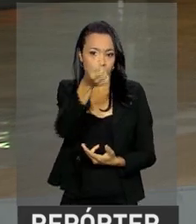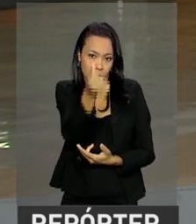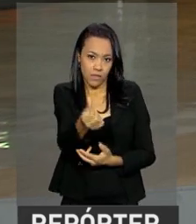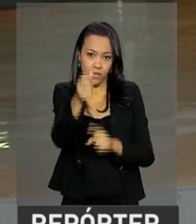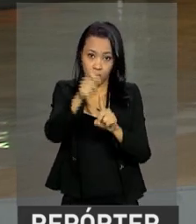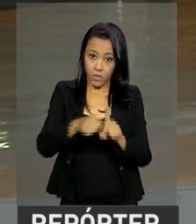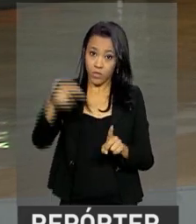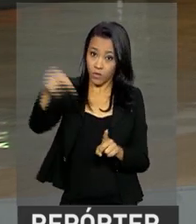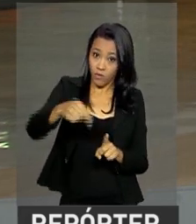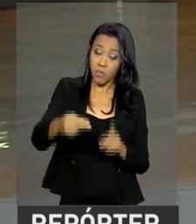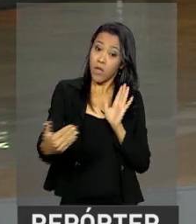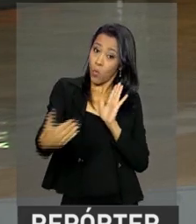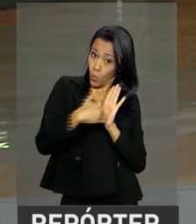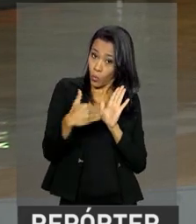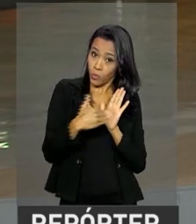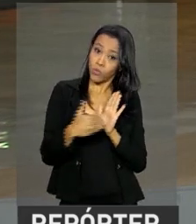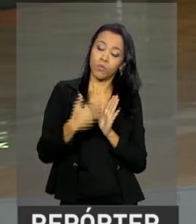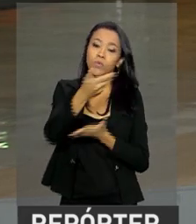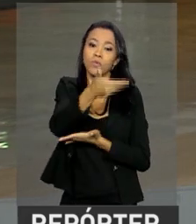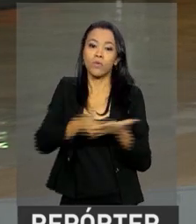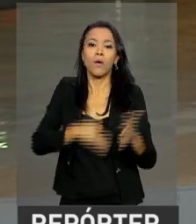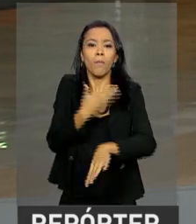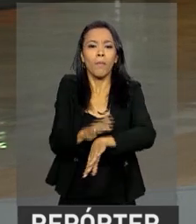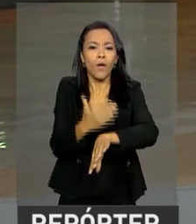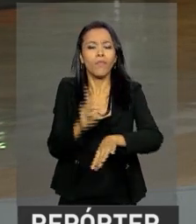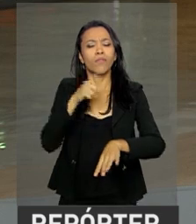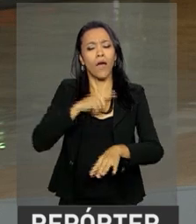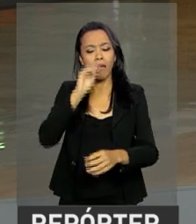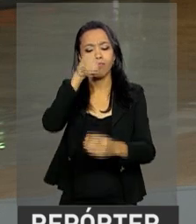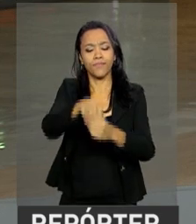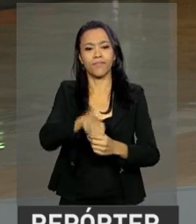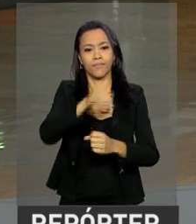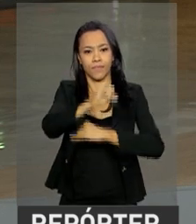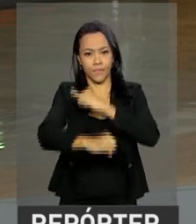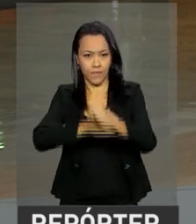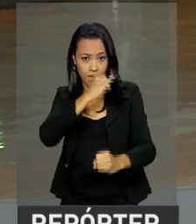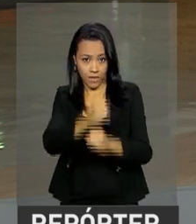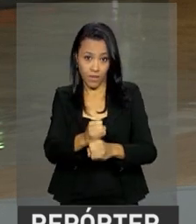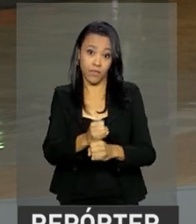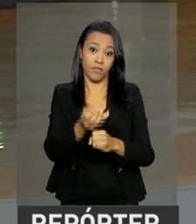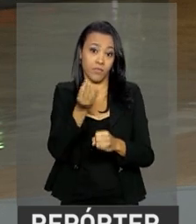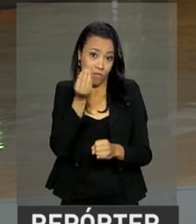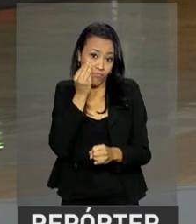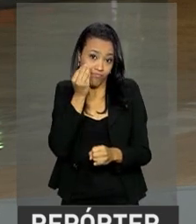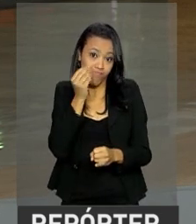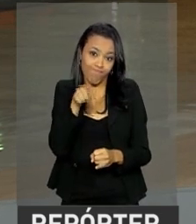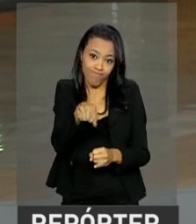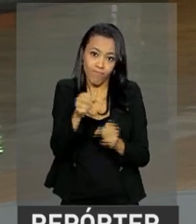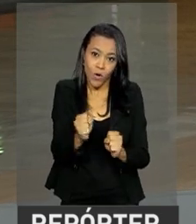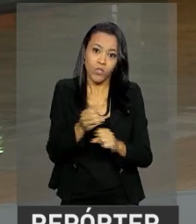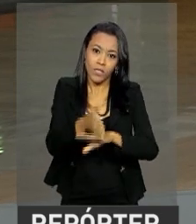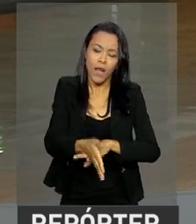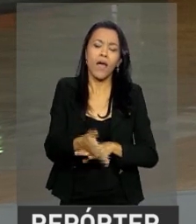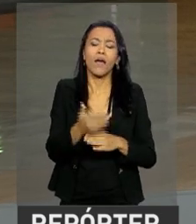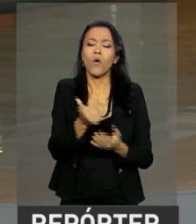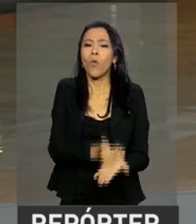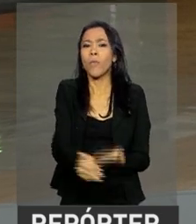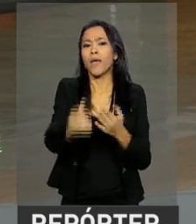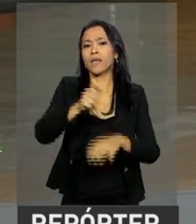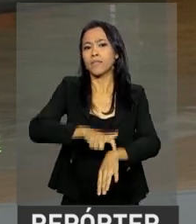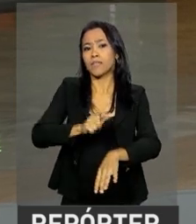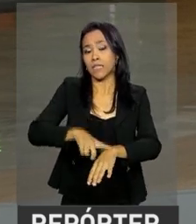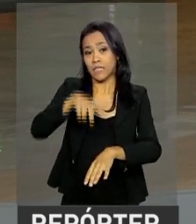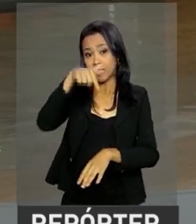novembro esse último simulado está disponível na plataforma hora do Enem e é importante lembrar que ele deve ser iniciado até às